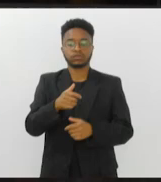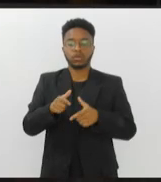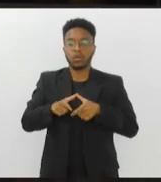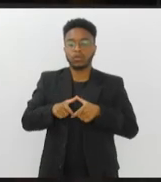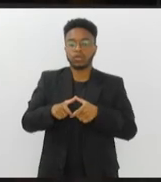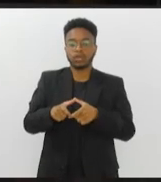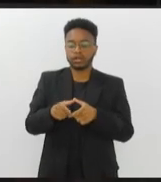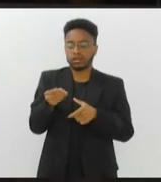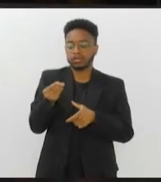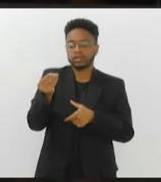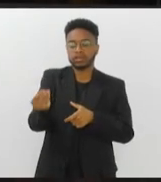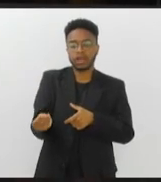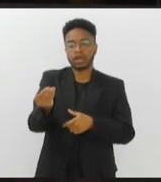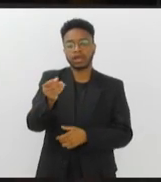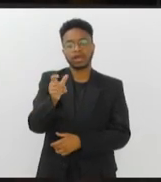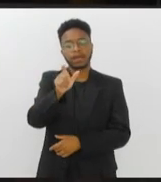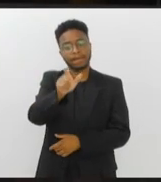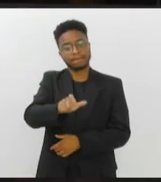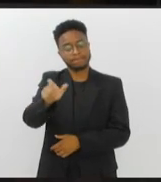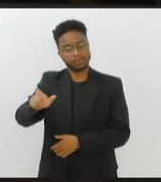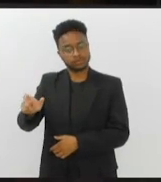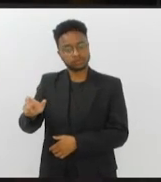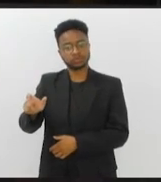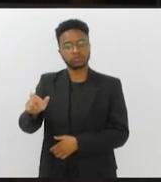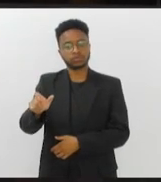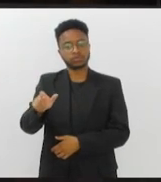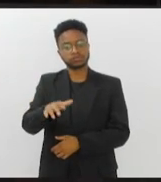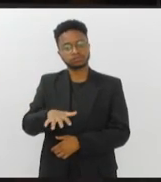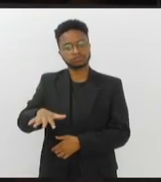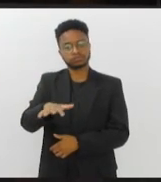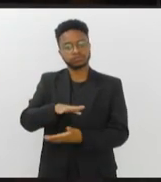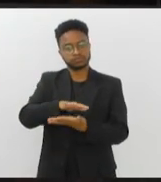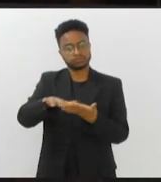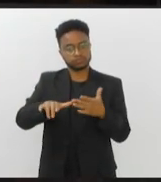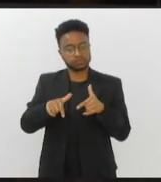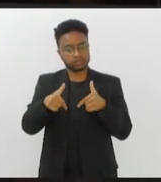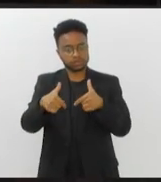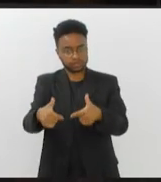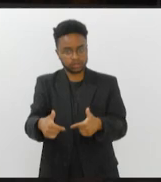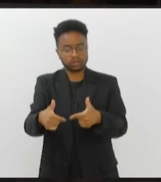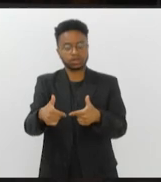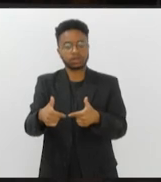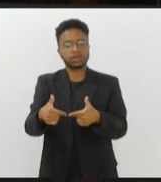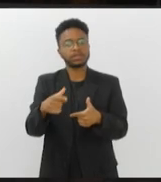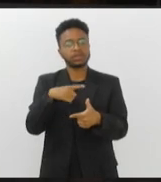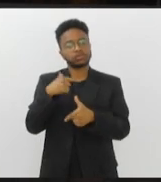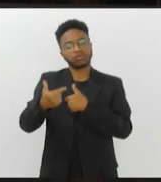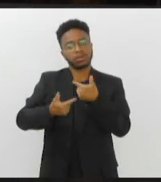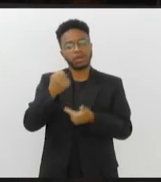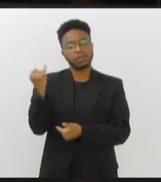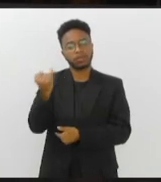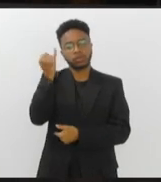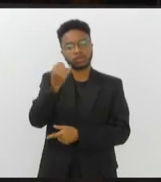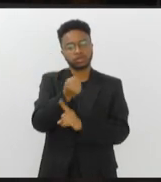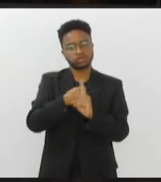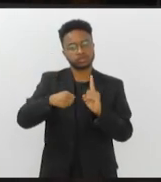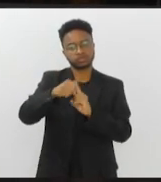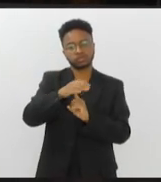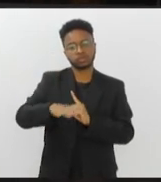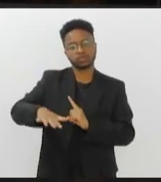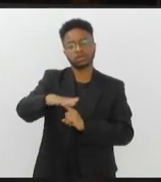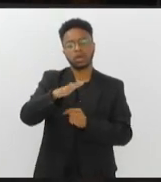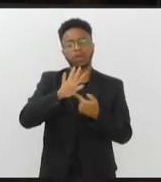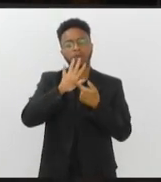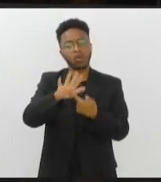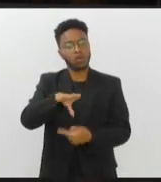a pessoas que, em suas áreas de atuação, prestam serviços relevantes à sociedade, demonstrando